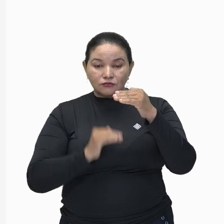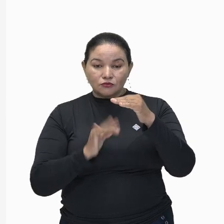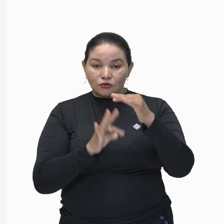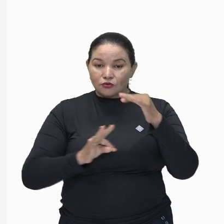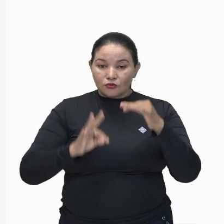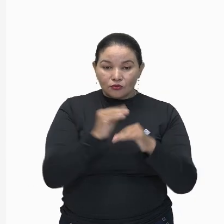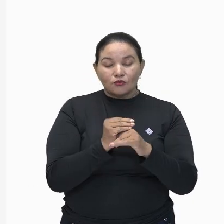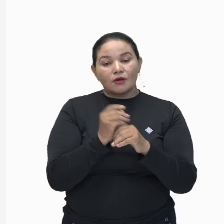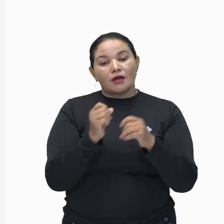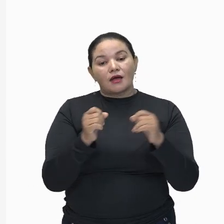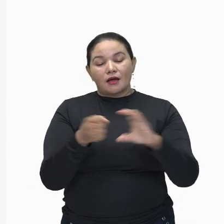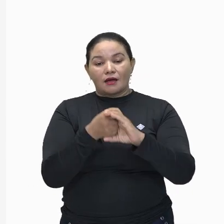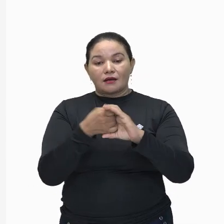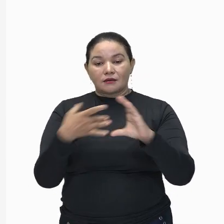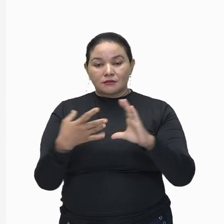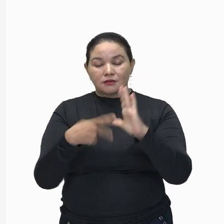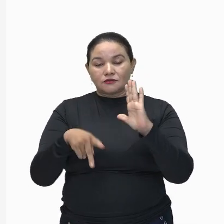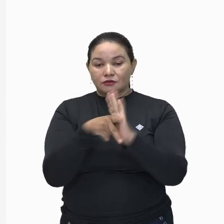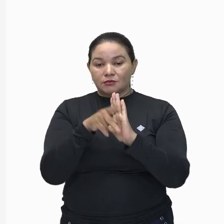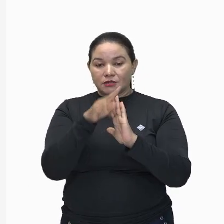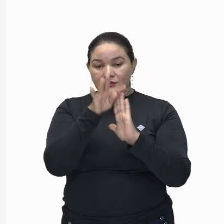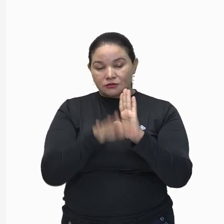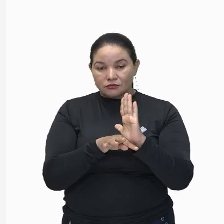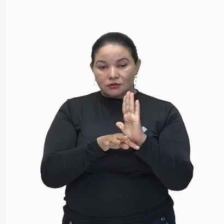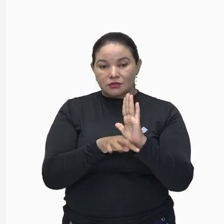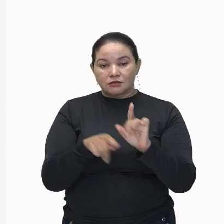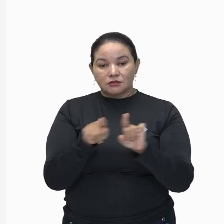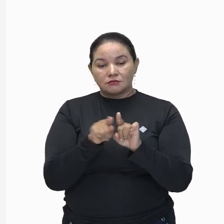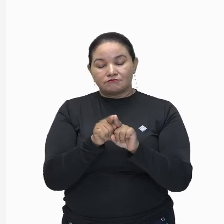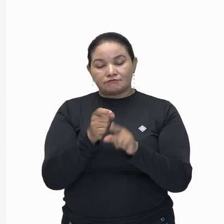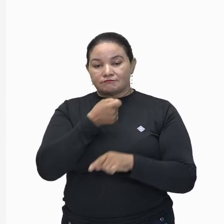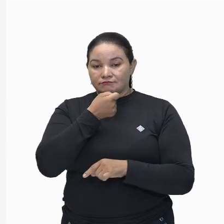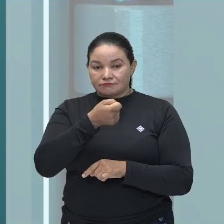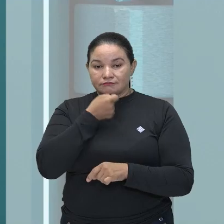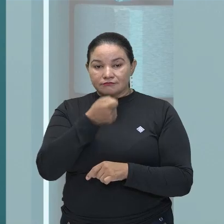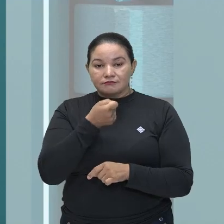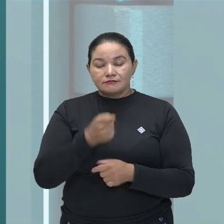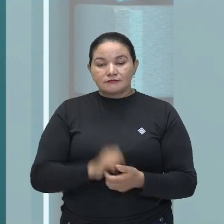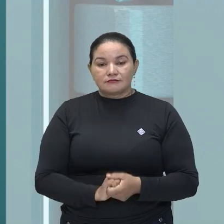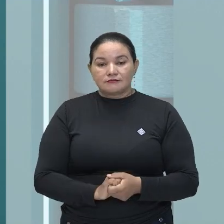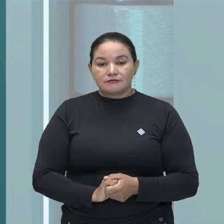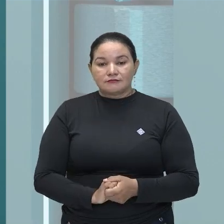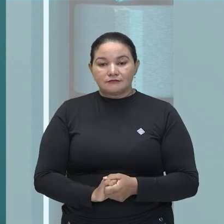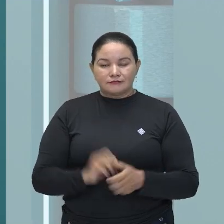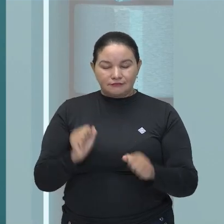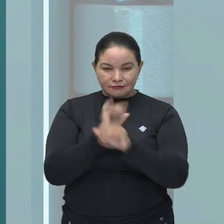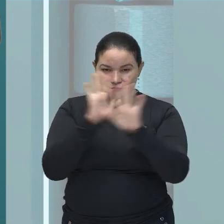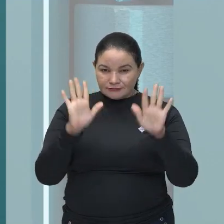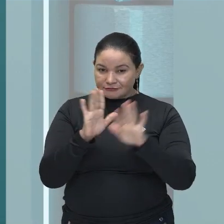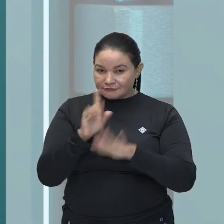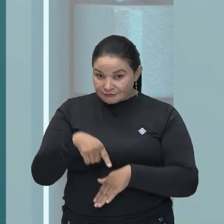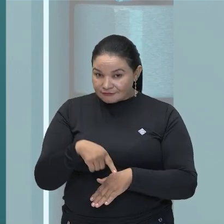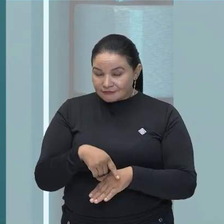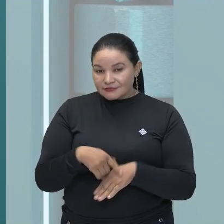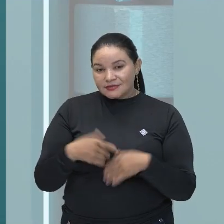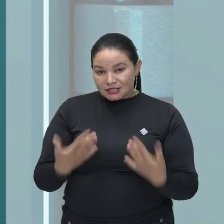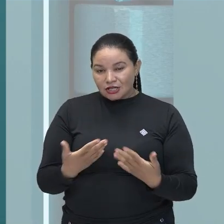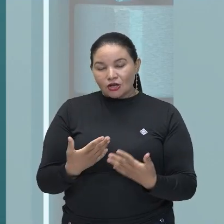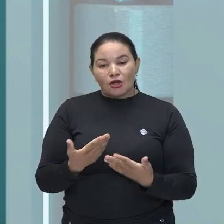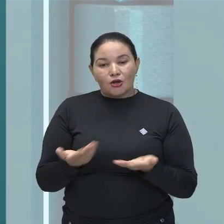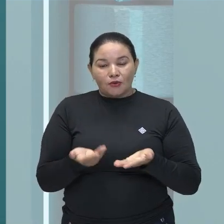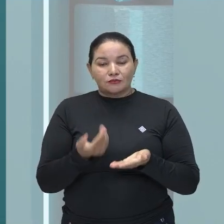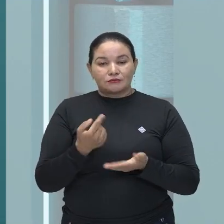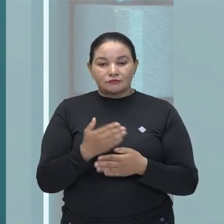as características da reportagem. Ok, ficou claro, né? Vamos ver aí, falar um pouco mais